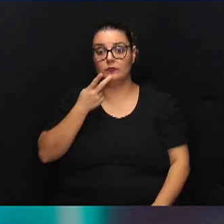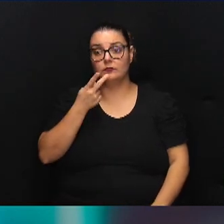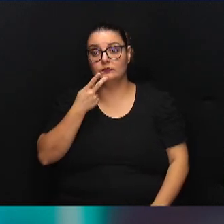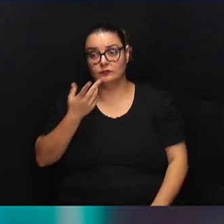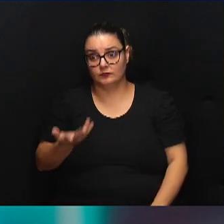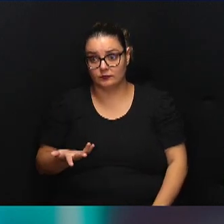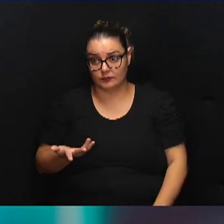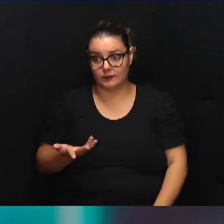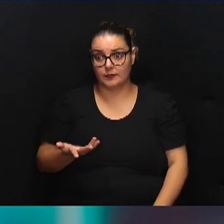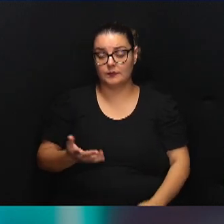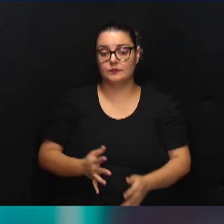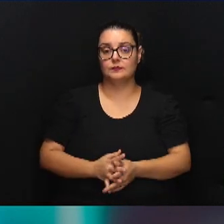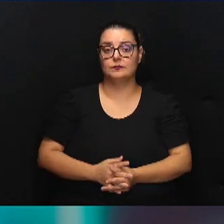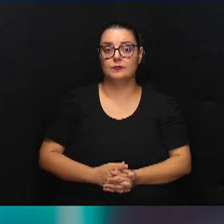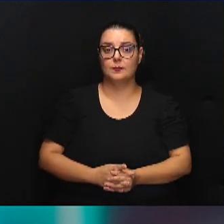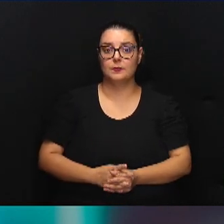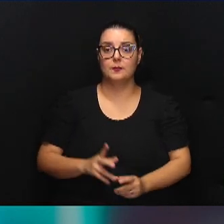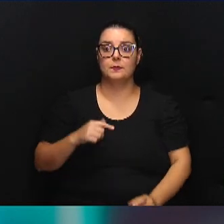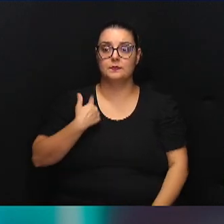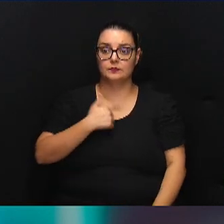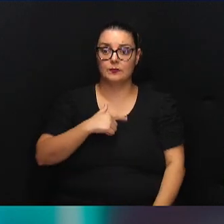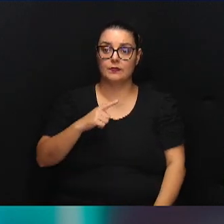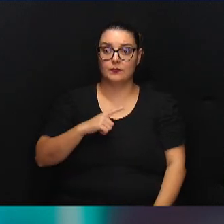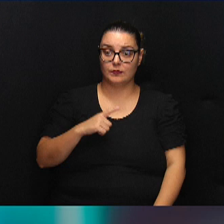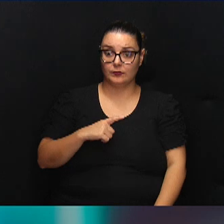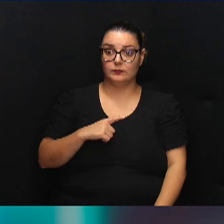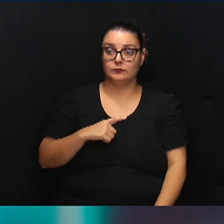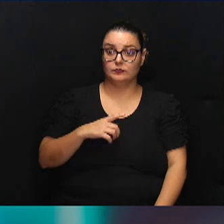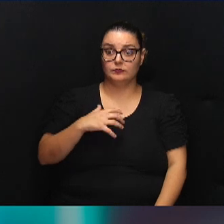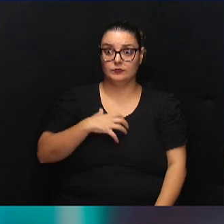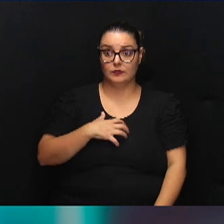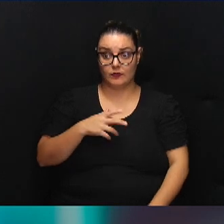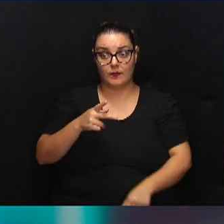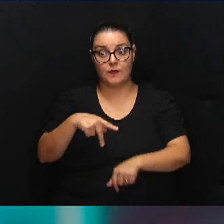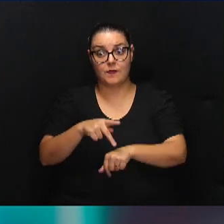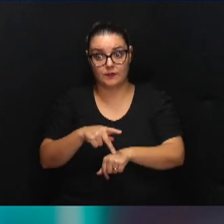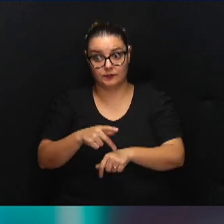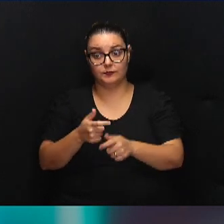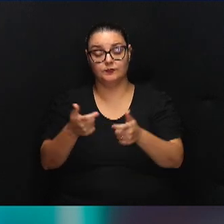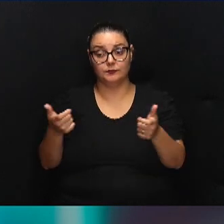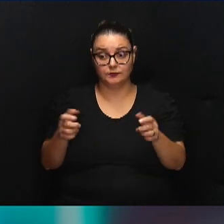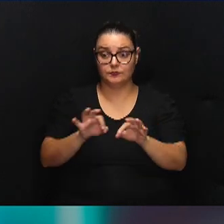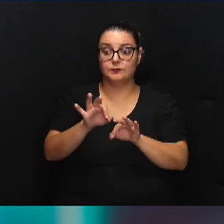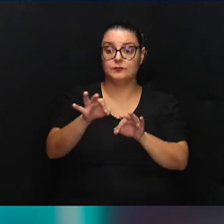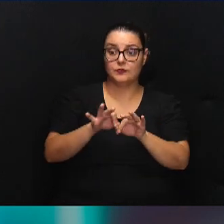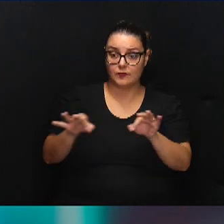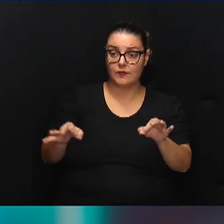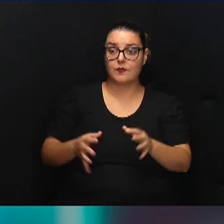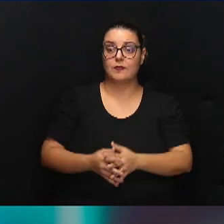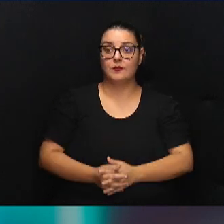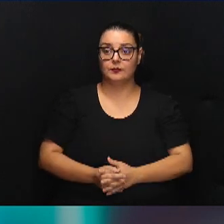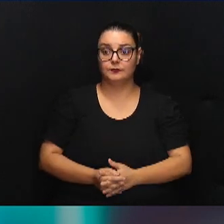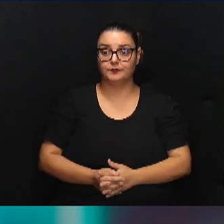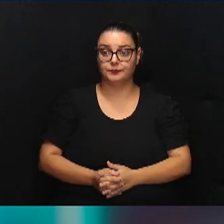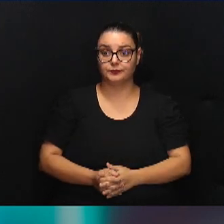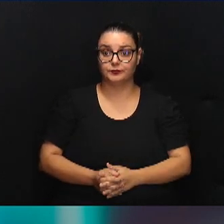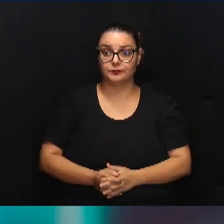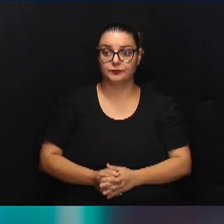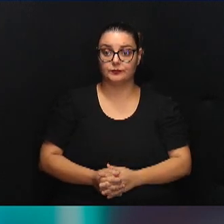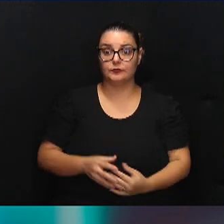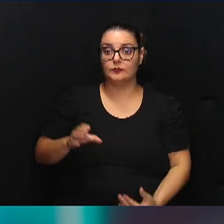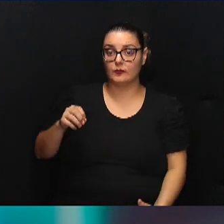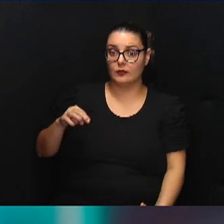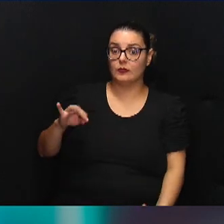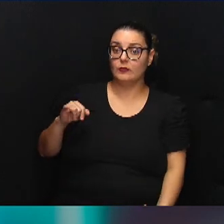que nós temos condições, o país é muito grande em proporções de